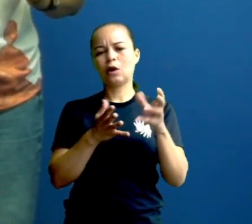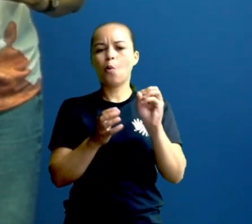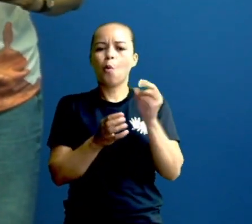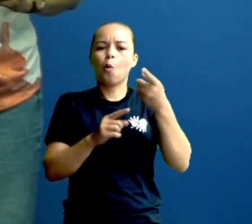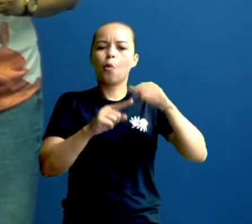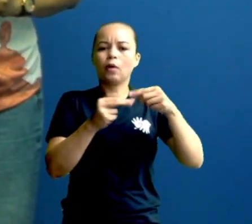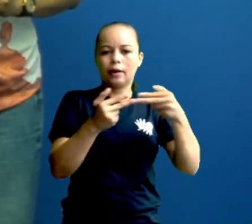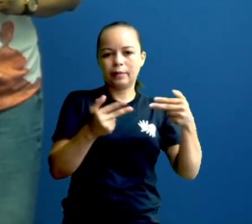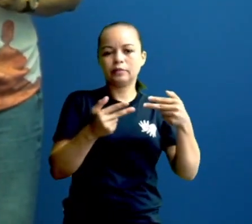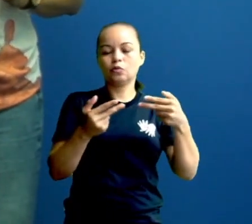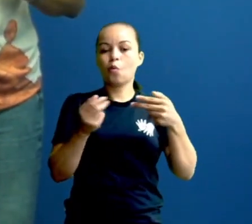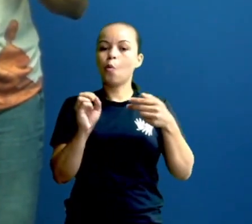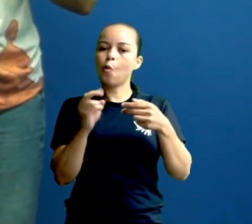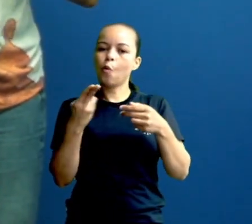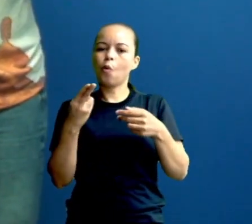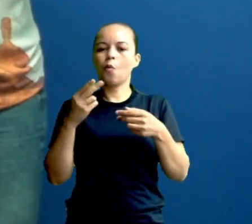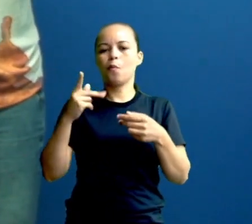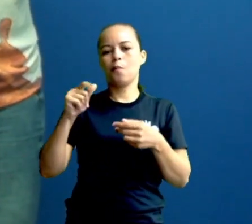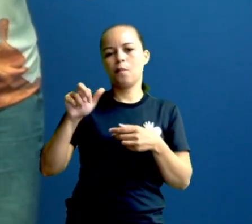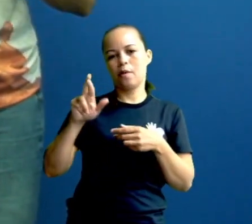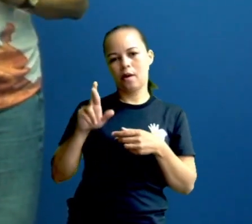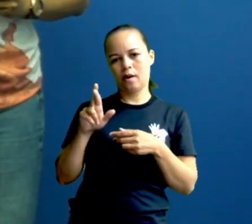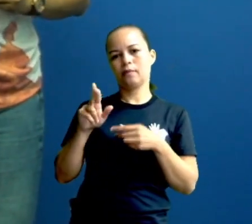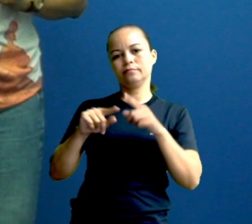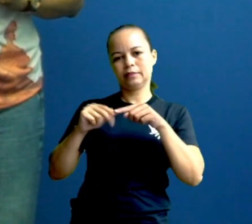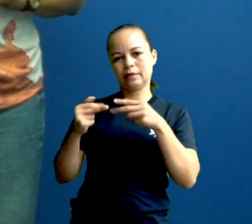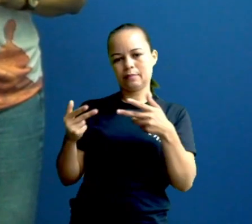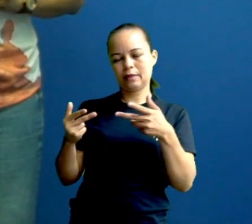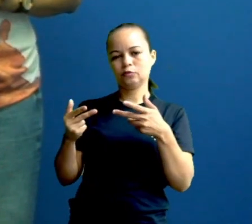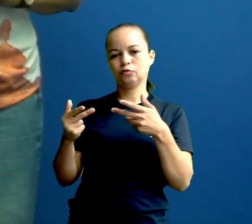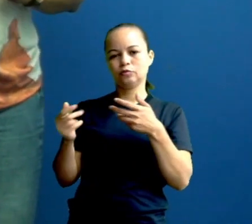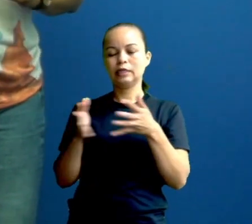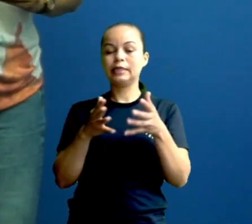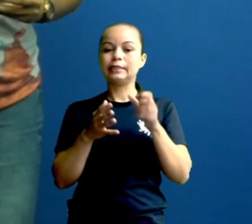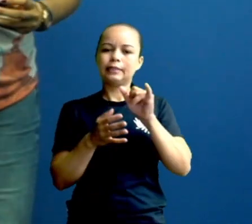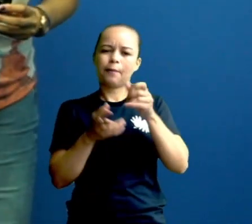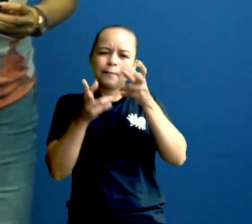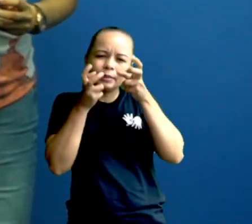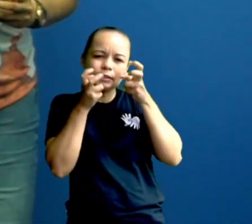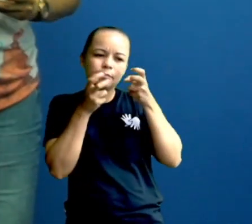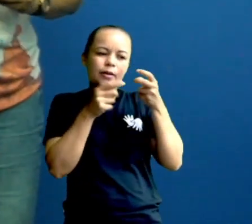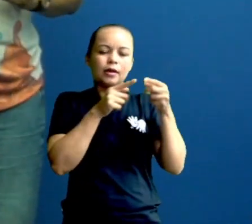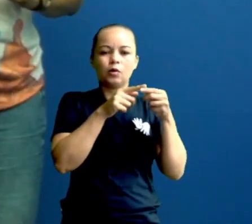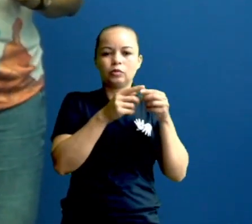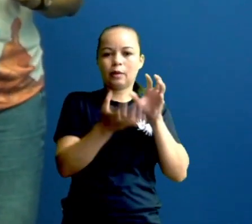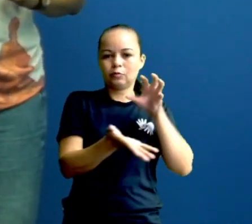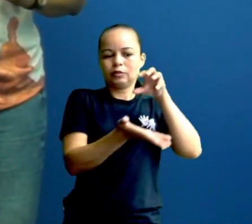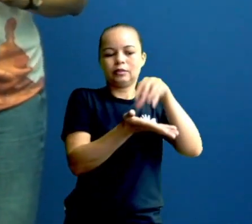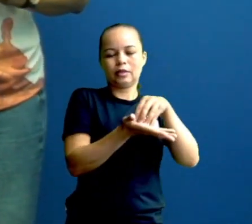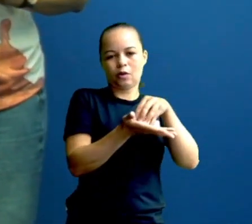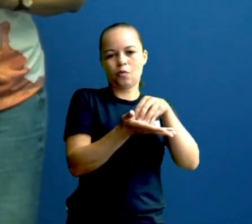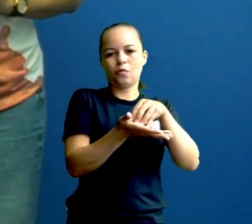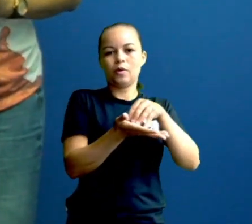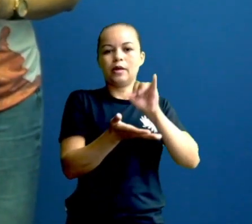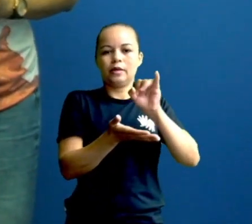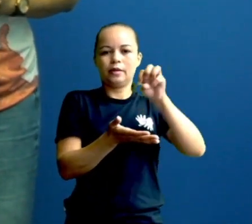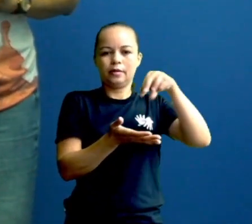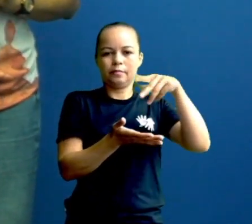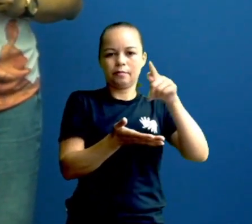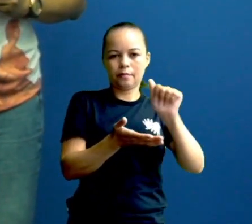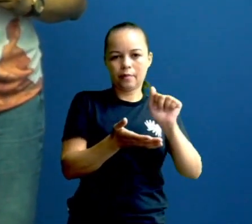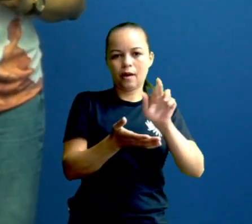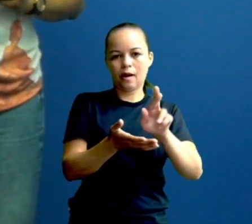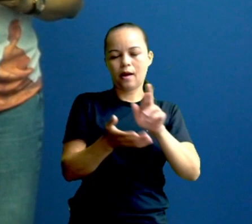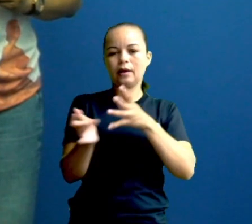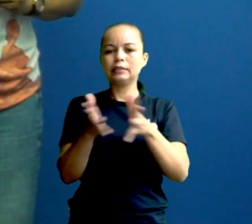a quantidade de elementos par. Então, eu preciso perceber isso. Se é ímpar, é o termo central. Se a quantidade de elementos for